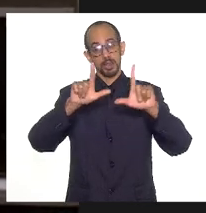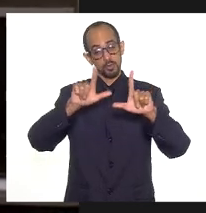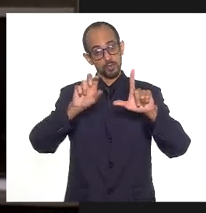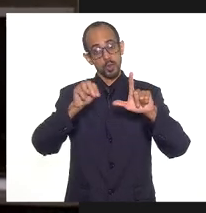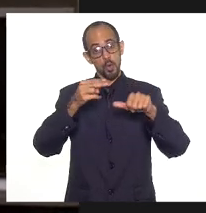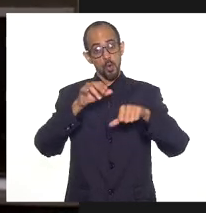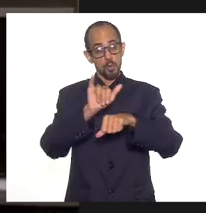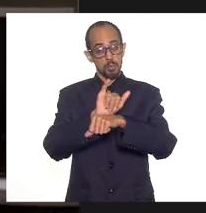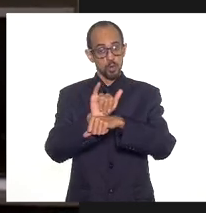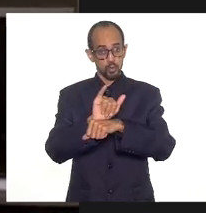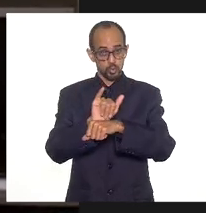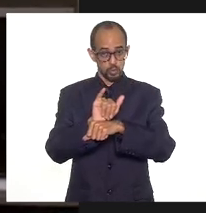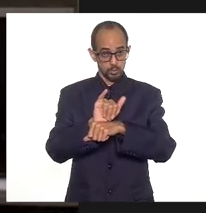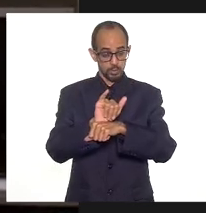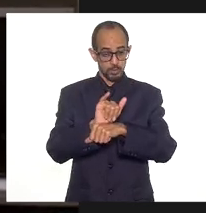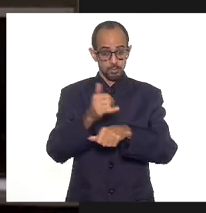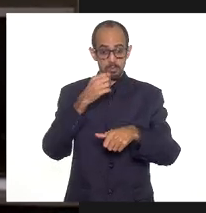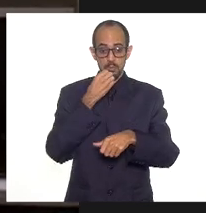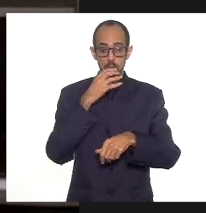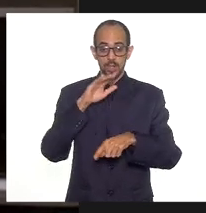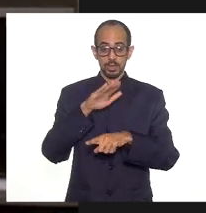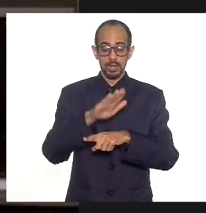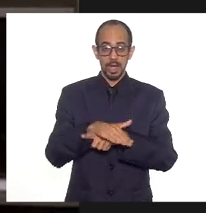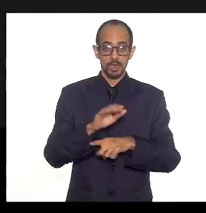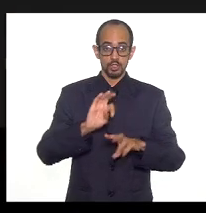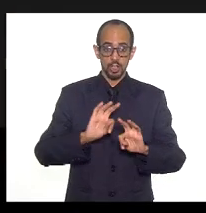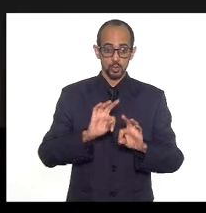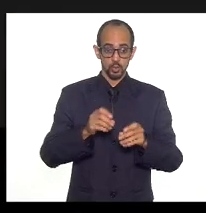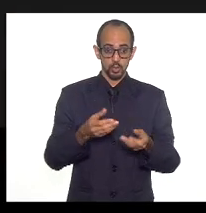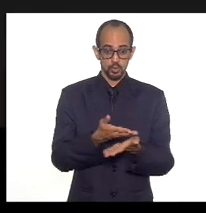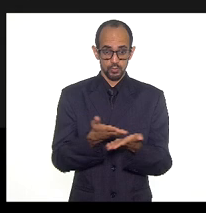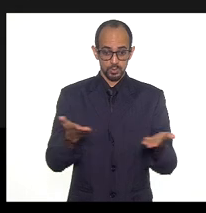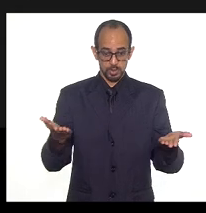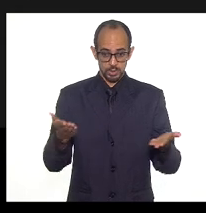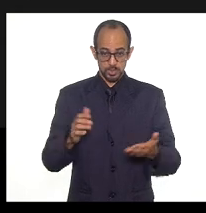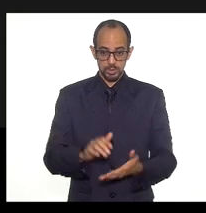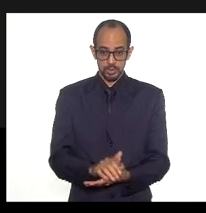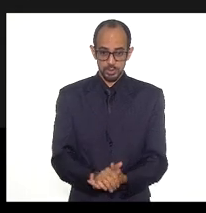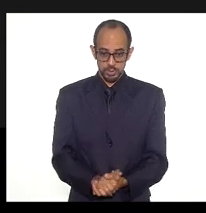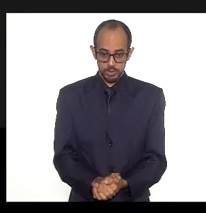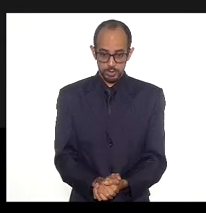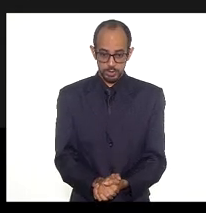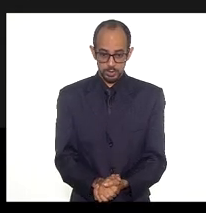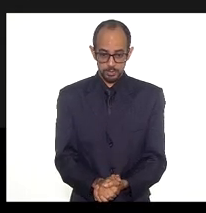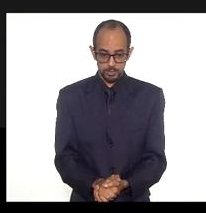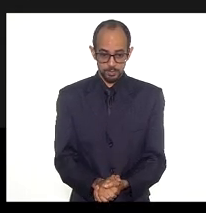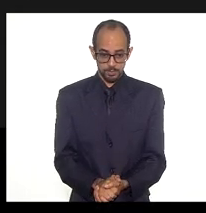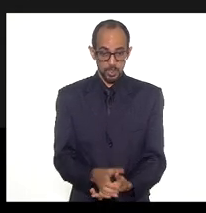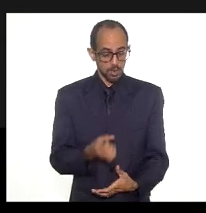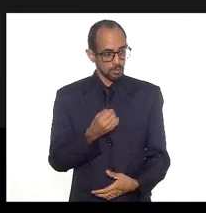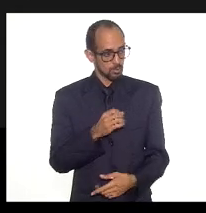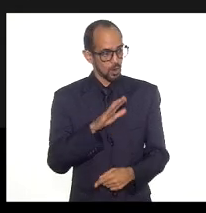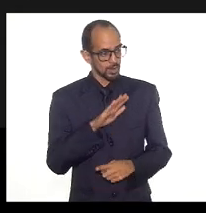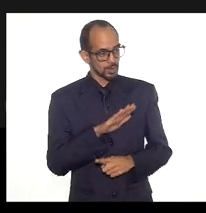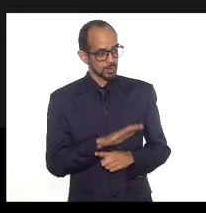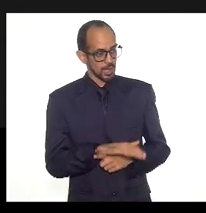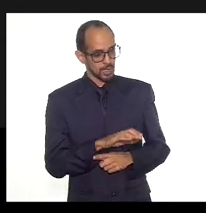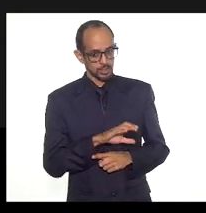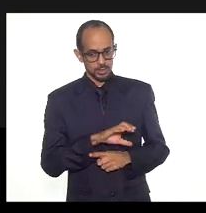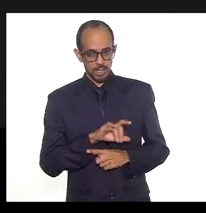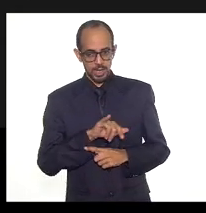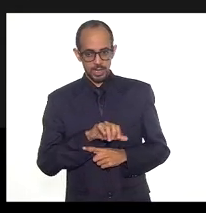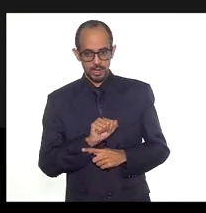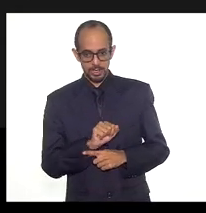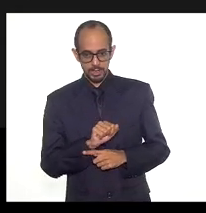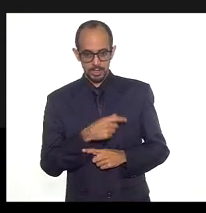Uma boa tarde, Pedro, boa tarde, Edival. Boa tarde, Célia. Eu estou tentando entrar aqui